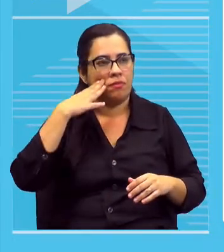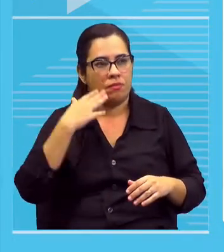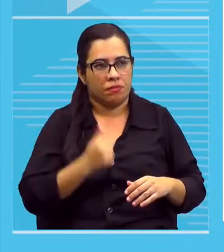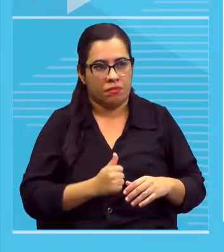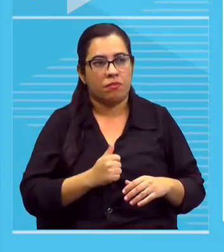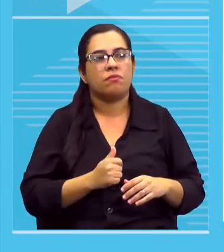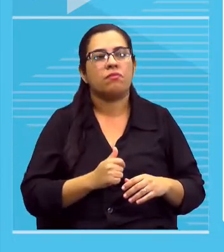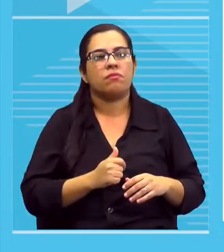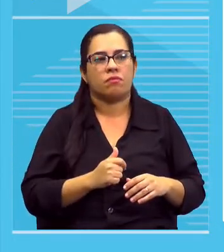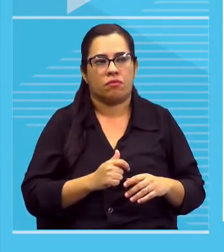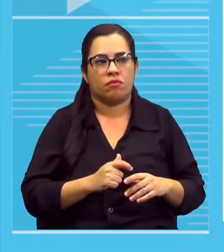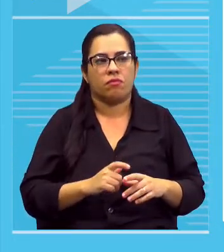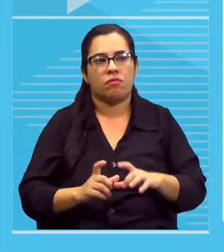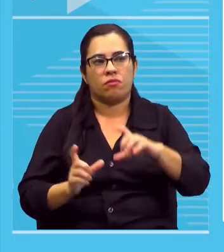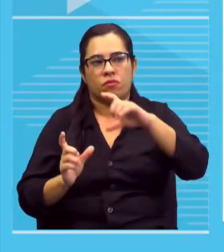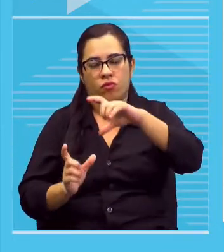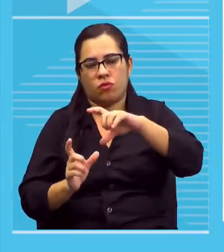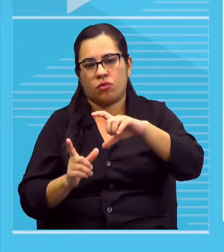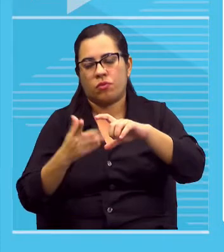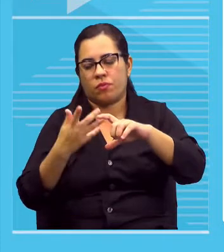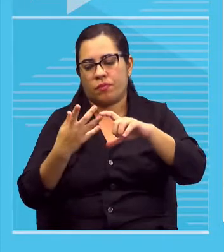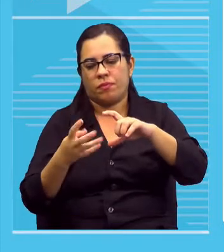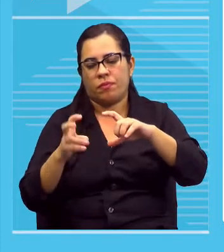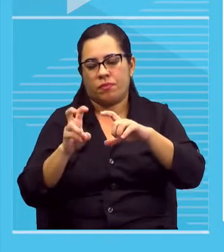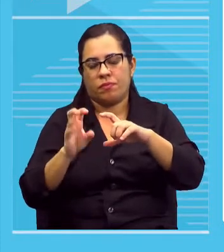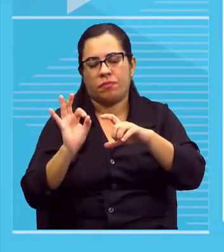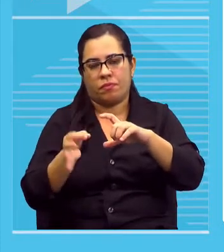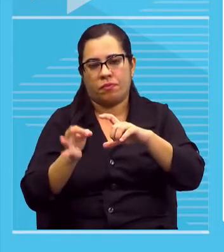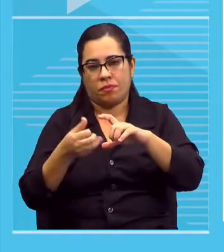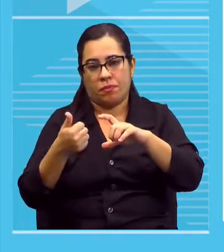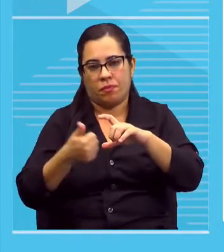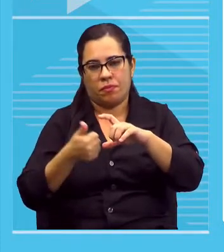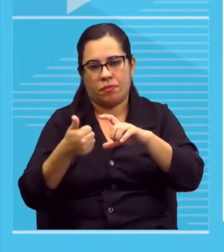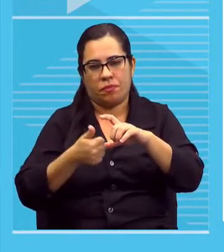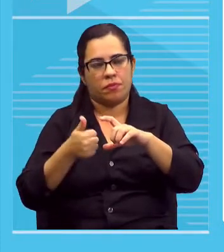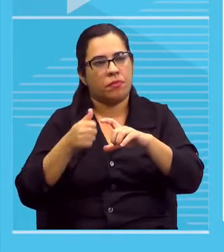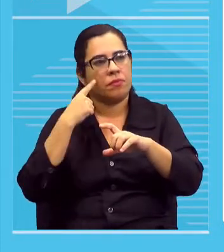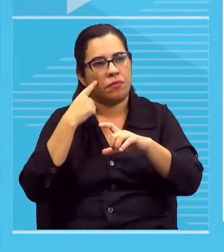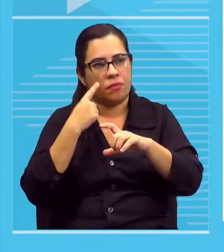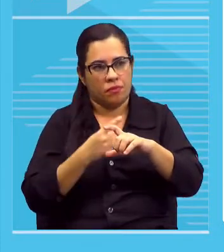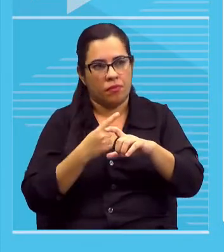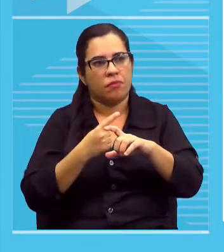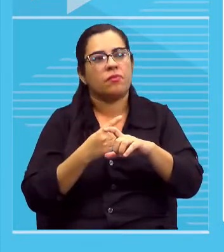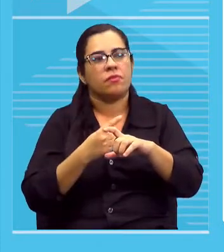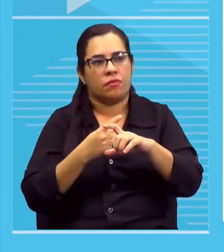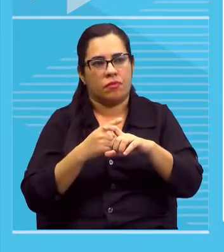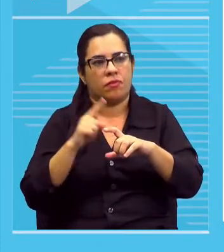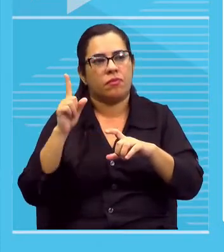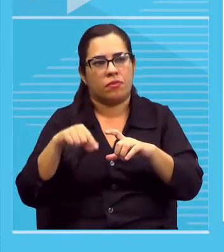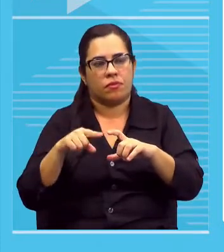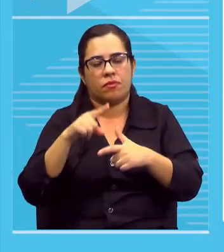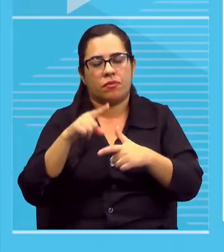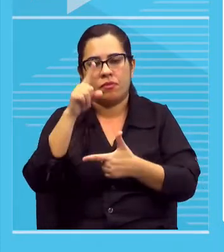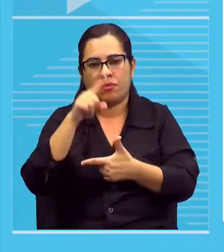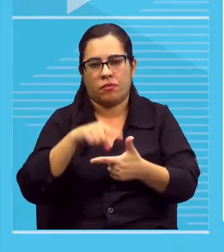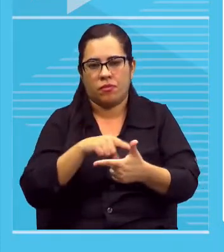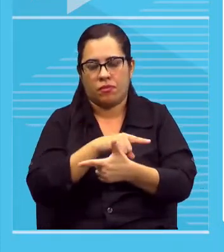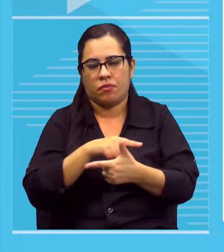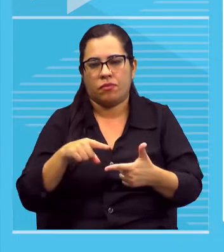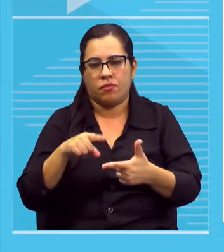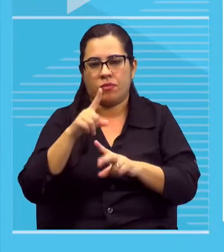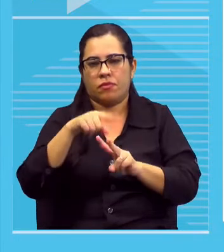se fosse no primeiro quadrante seria 45 já que tem sendo raiz de 2 sobre 2 né 45